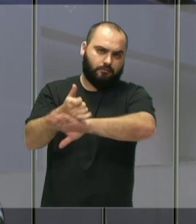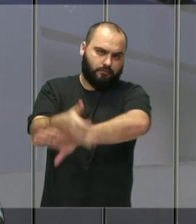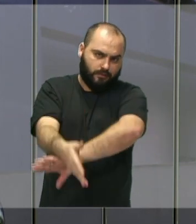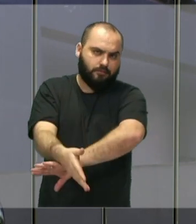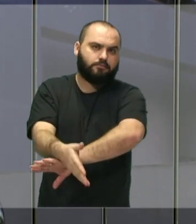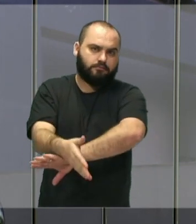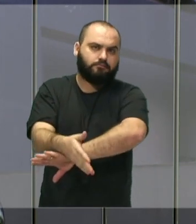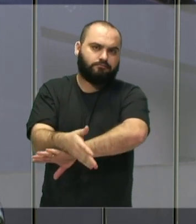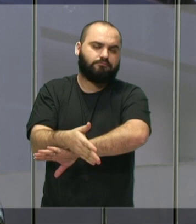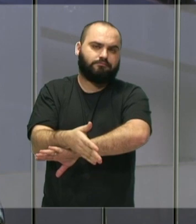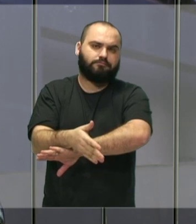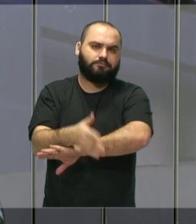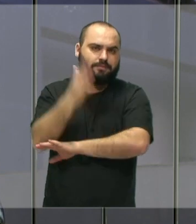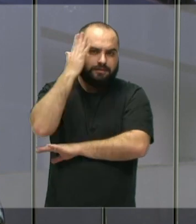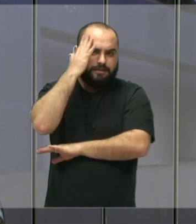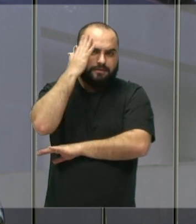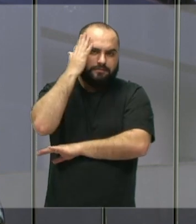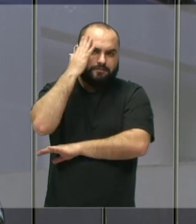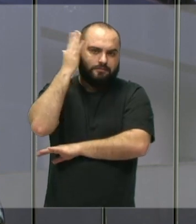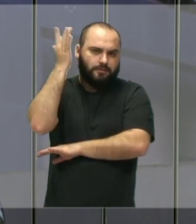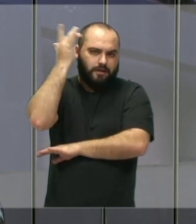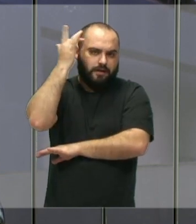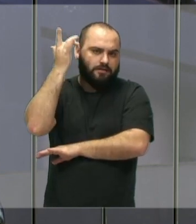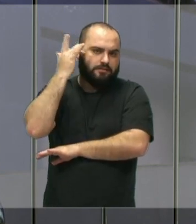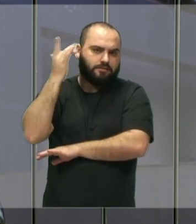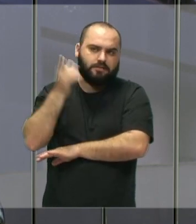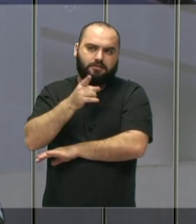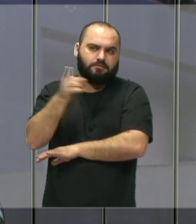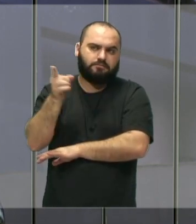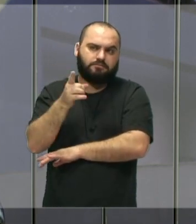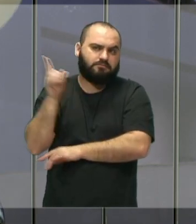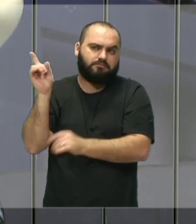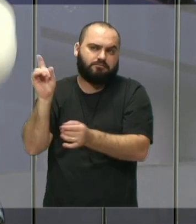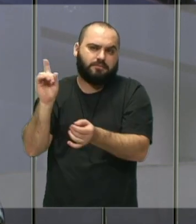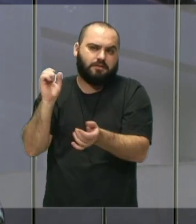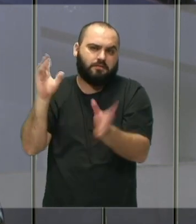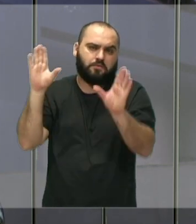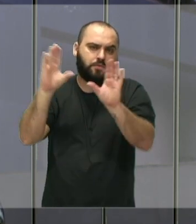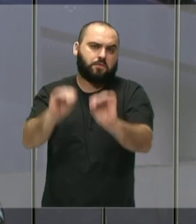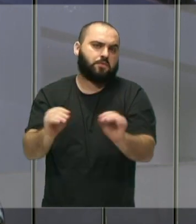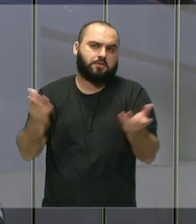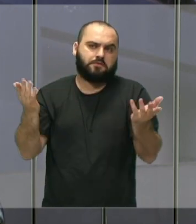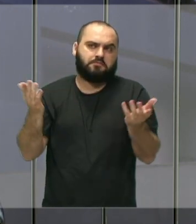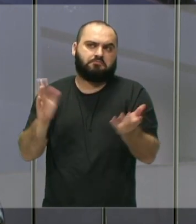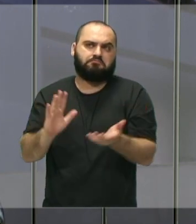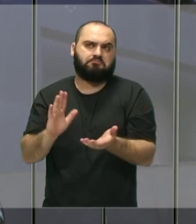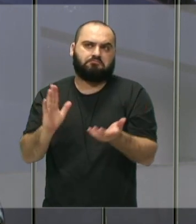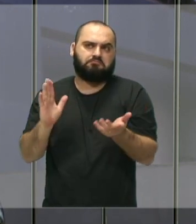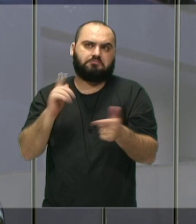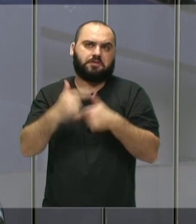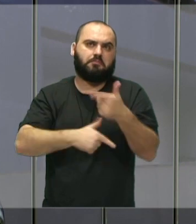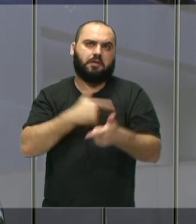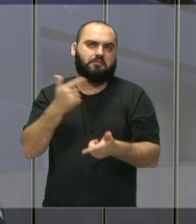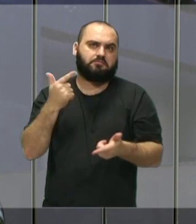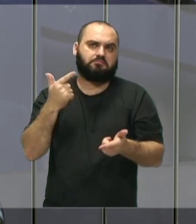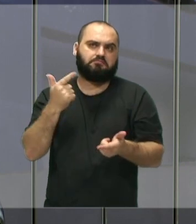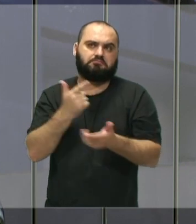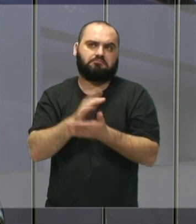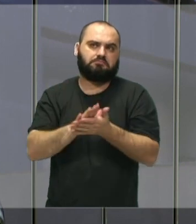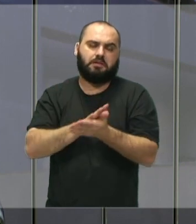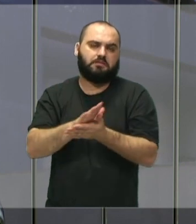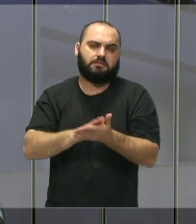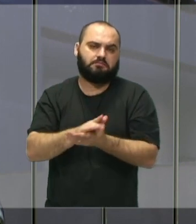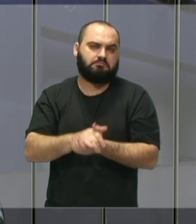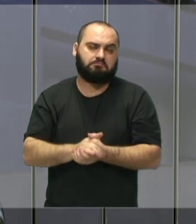Eu achei totalmente improdutivo o que aconteceu aquela noite. Isso foi difícil.